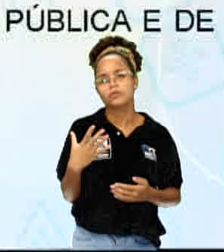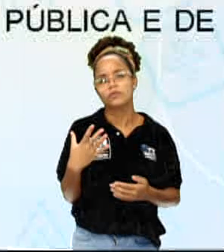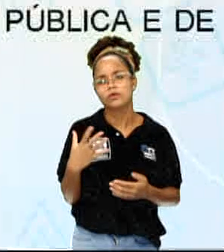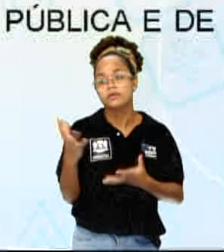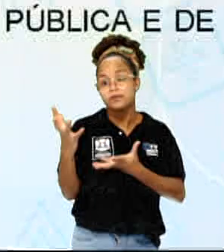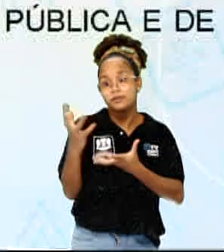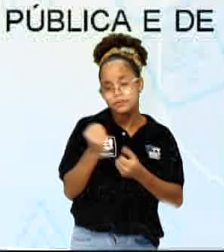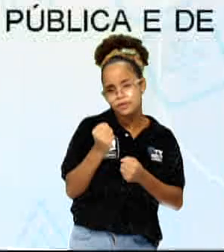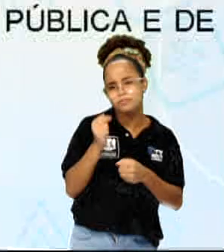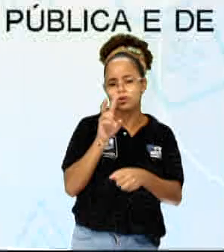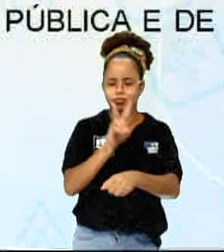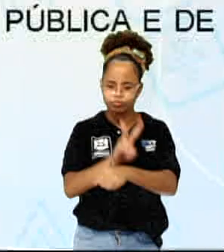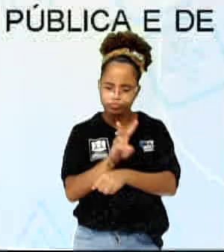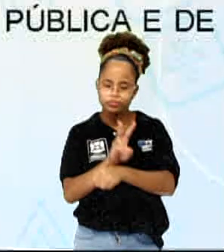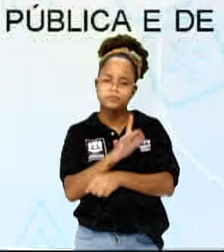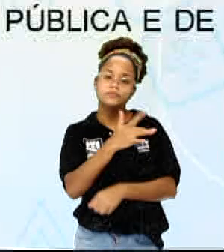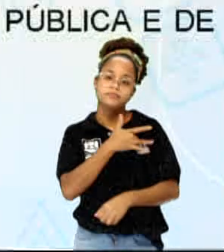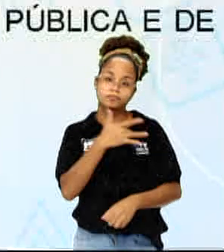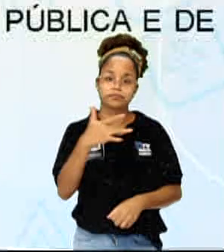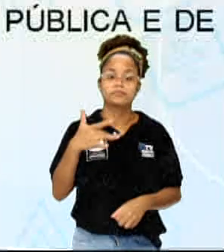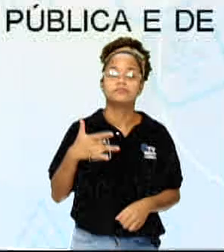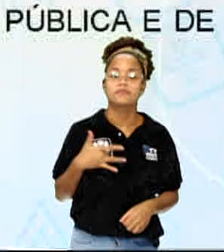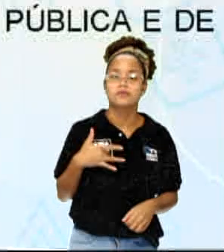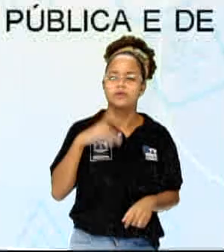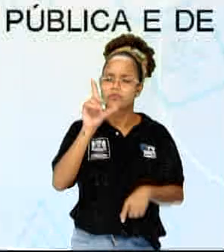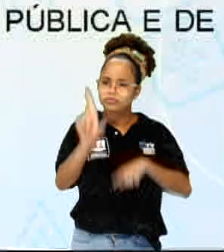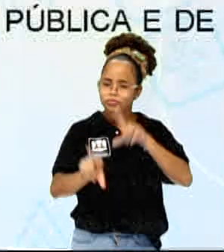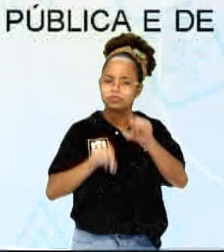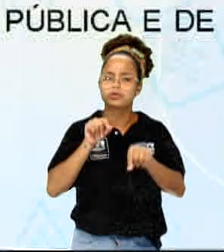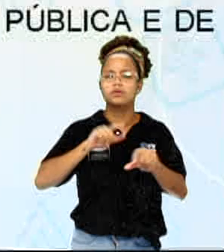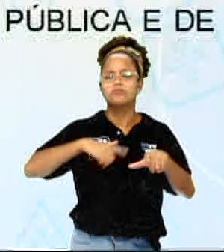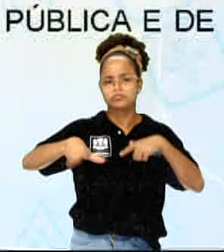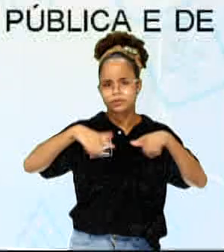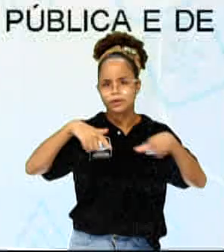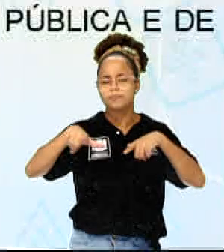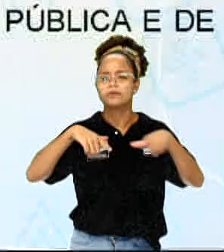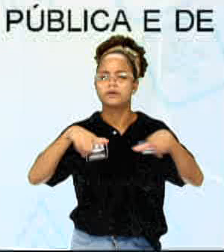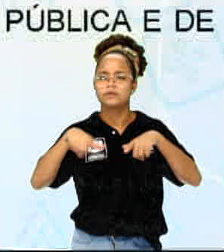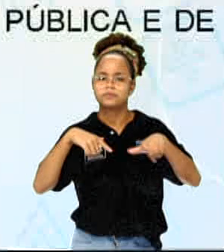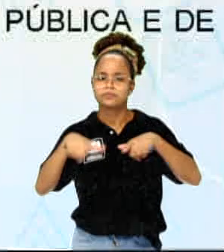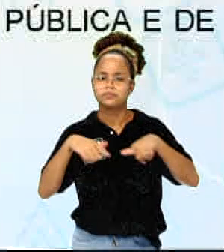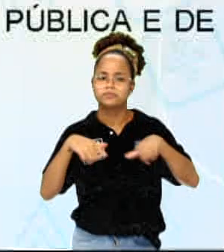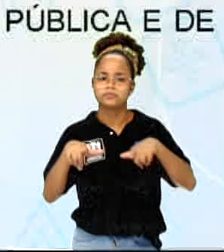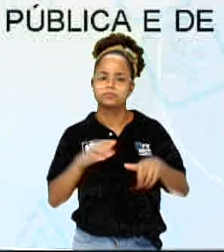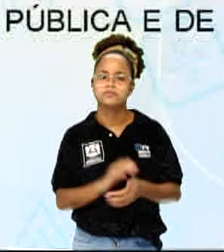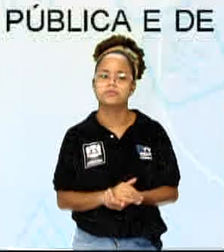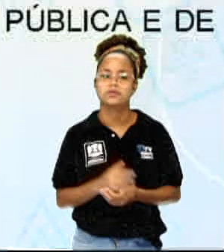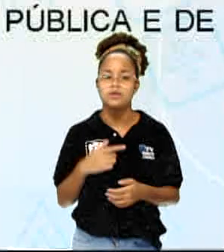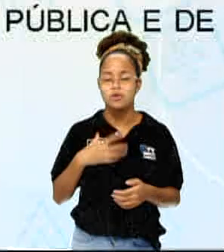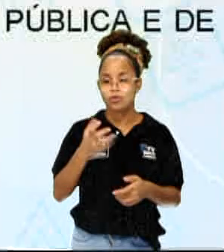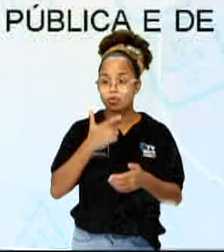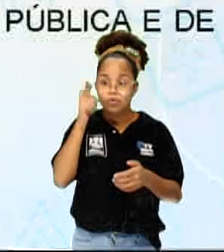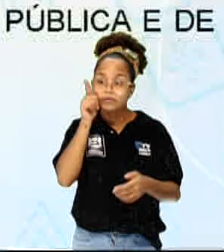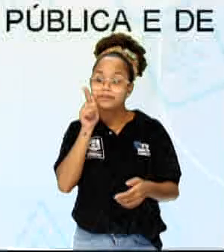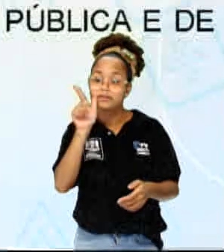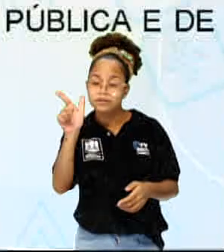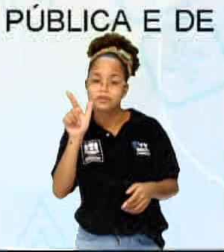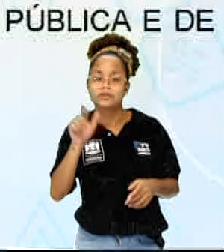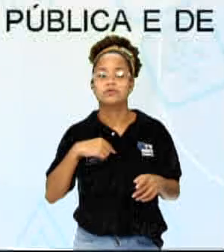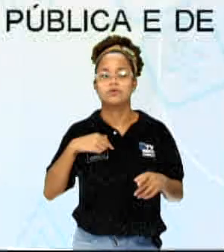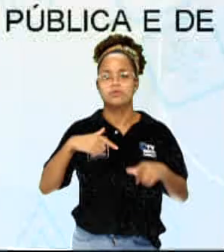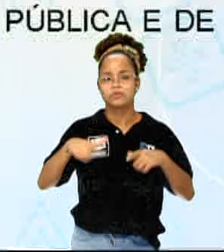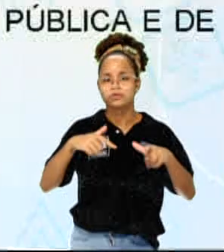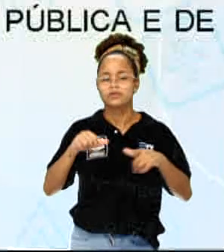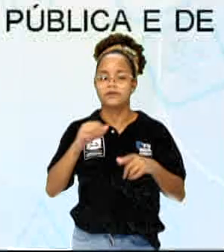receber cuidados de saúde, de escolher um trabalho digno, de ter acesso aos bens e serviços, de participar da